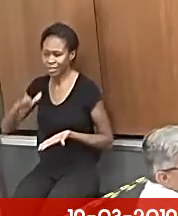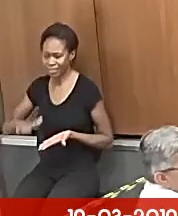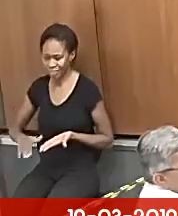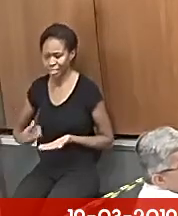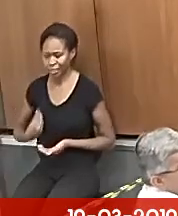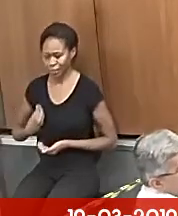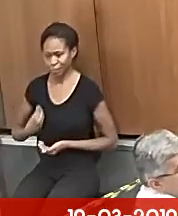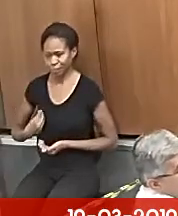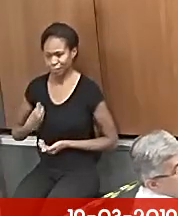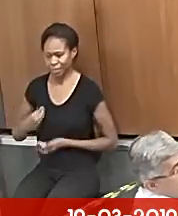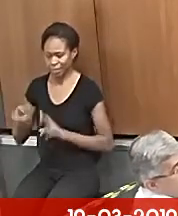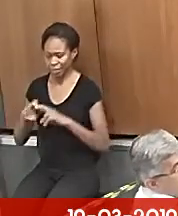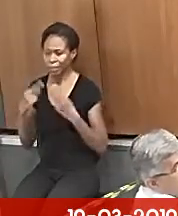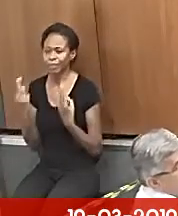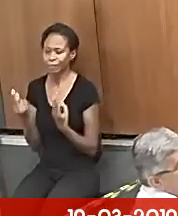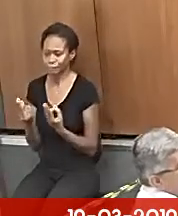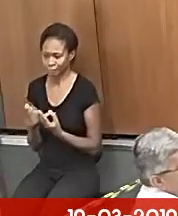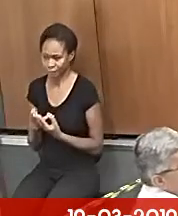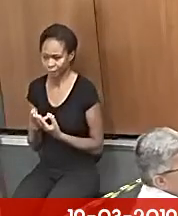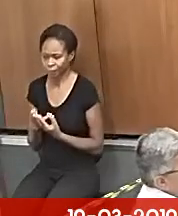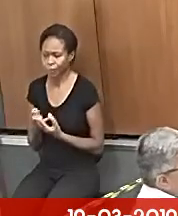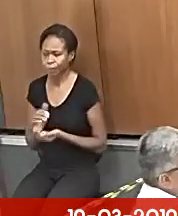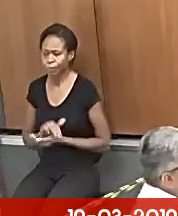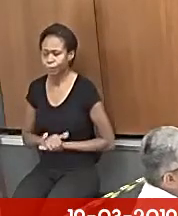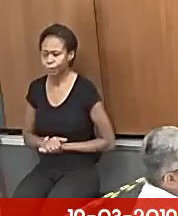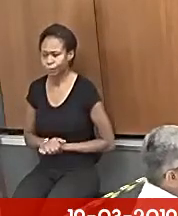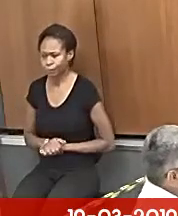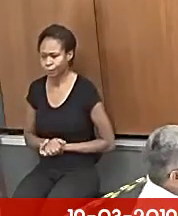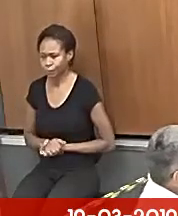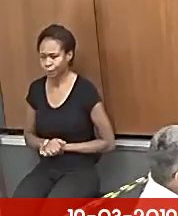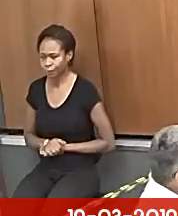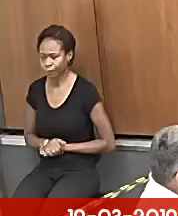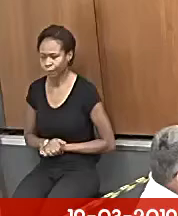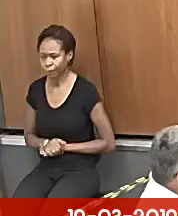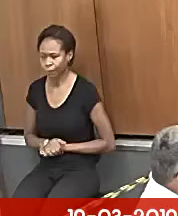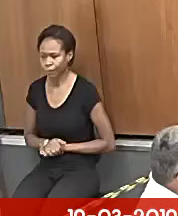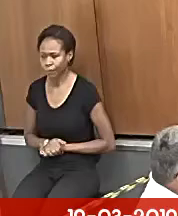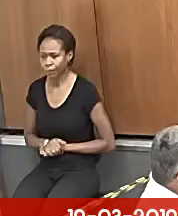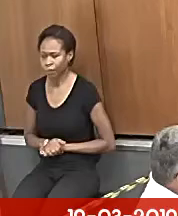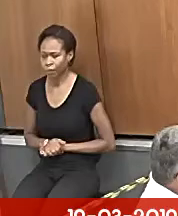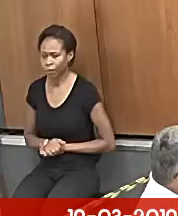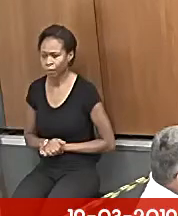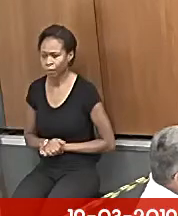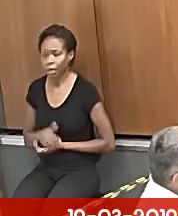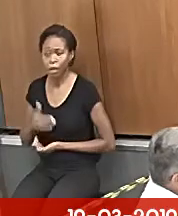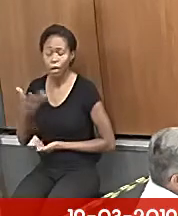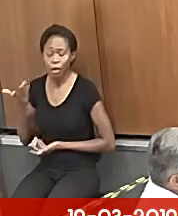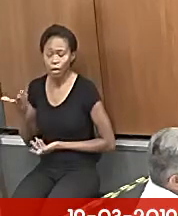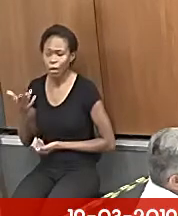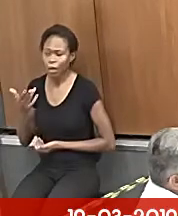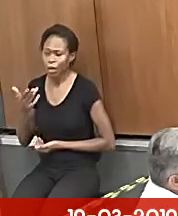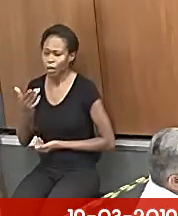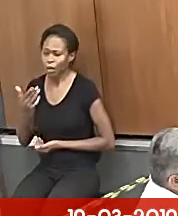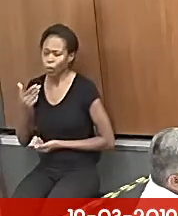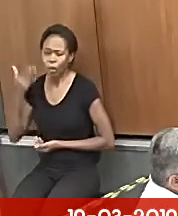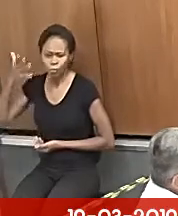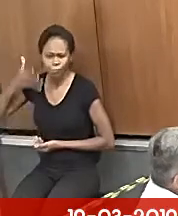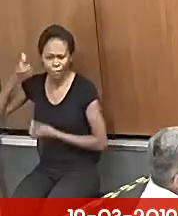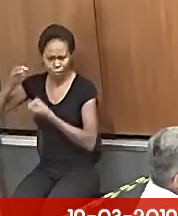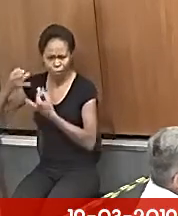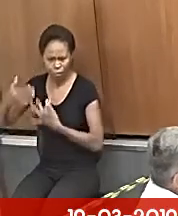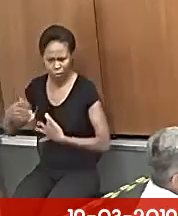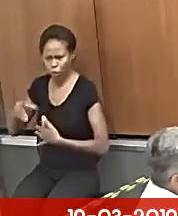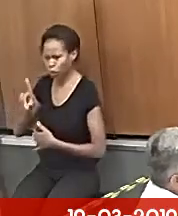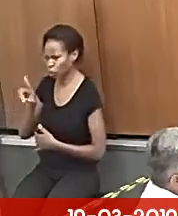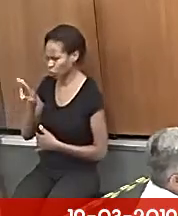comissão só queria reforçar as palavras do deputado duarte preenche a até